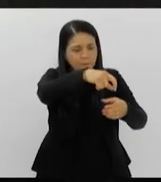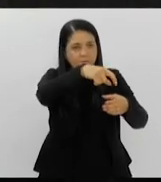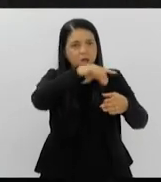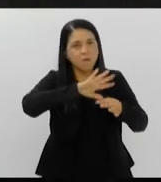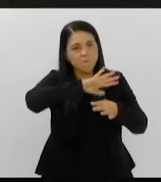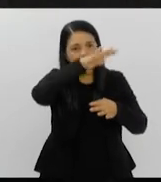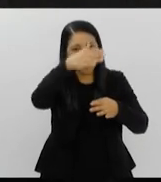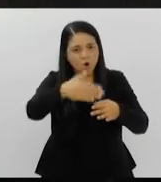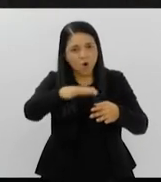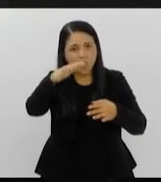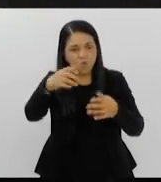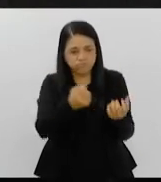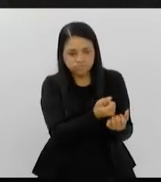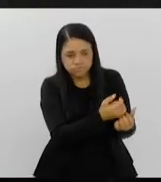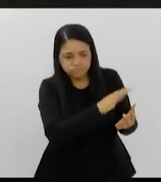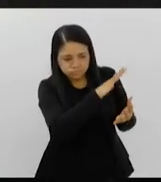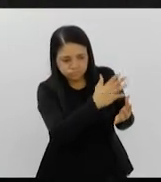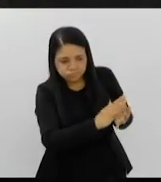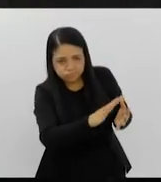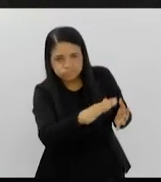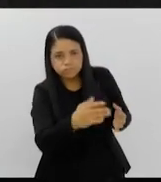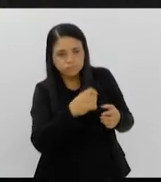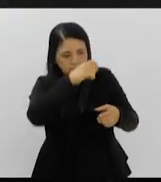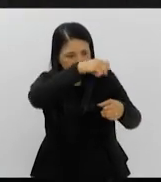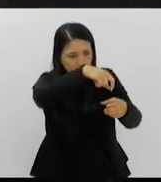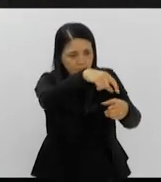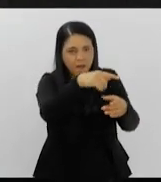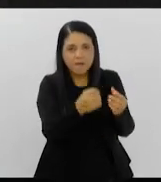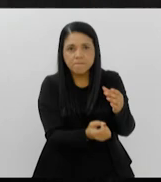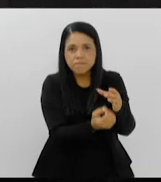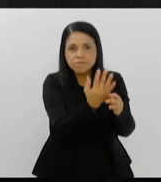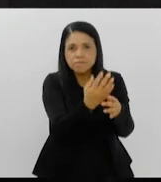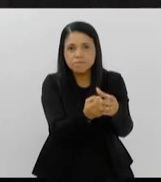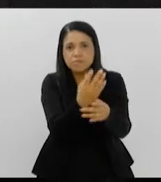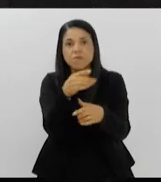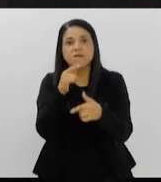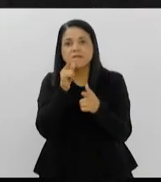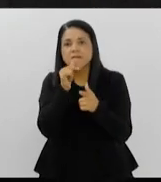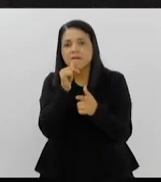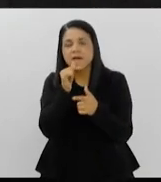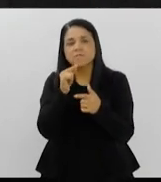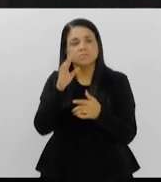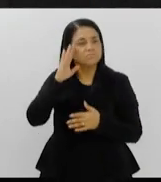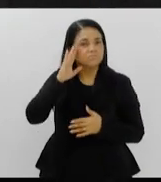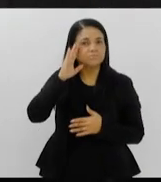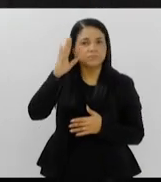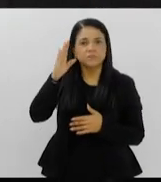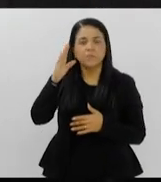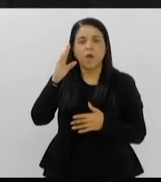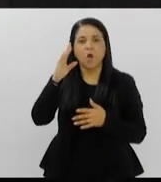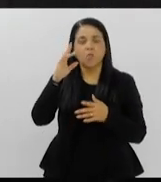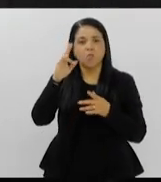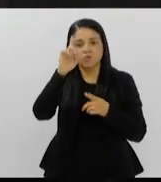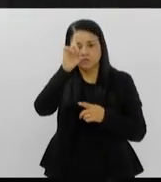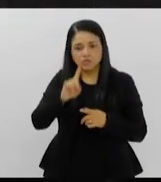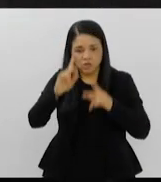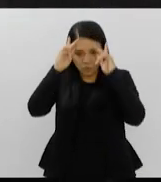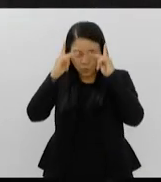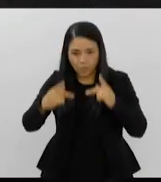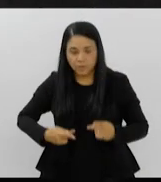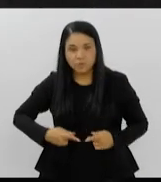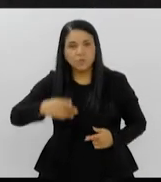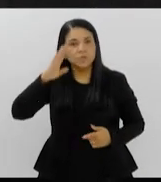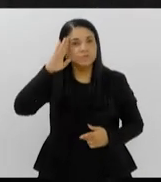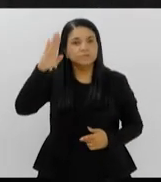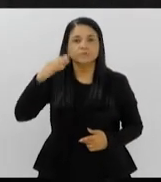nossas matas ciliares e fazer com que a água seja entendida como um bem comum, cuja prioridade é garantir